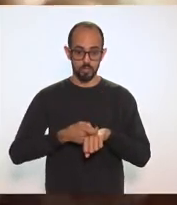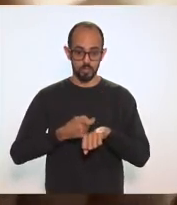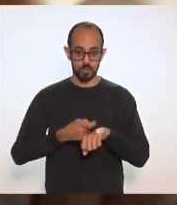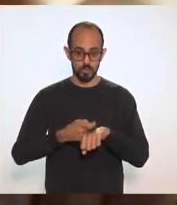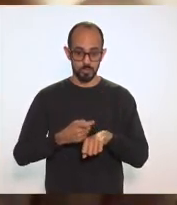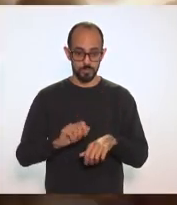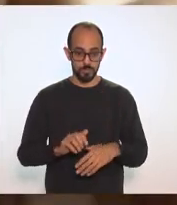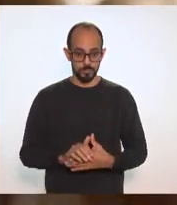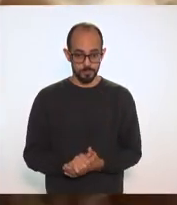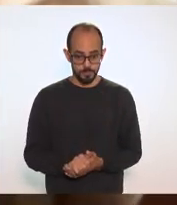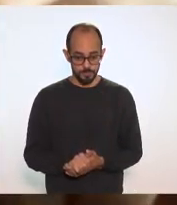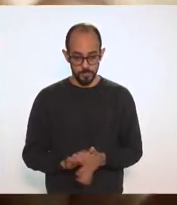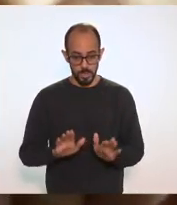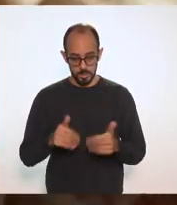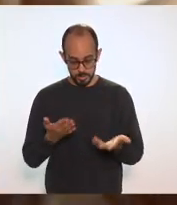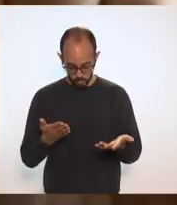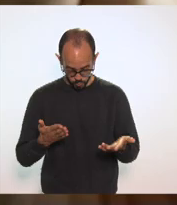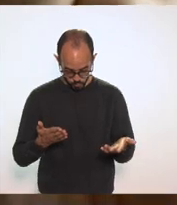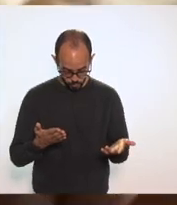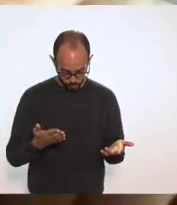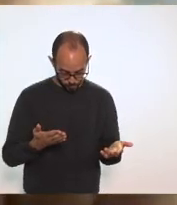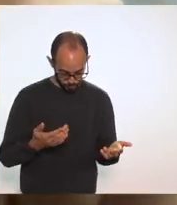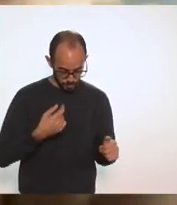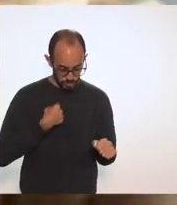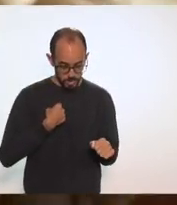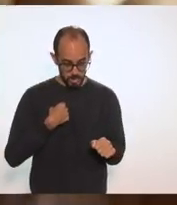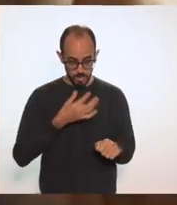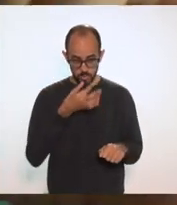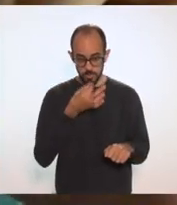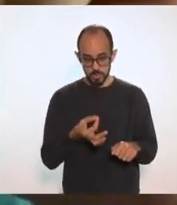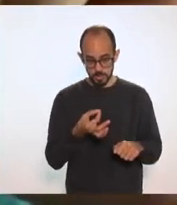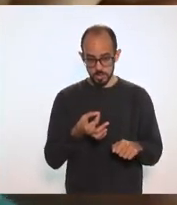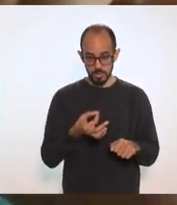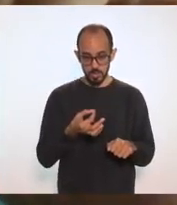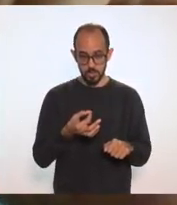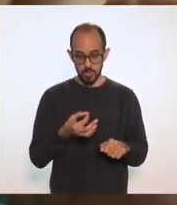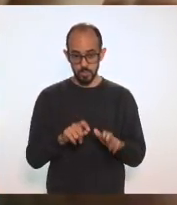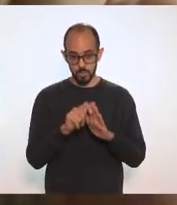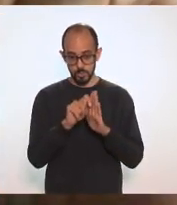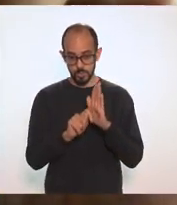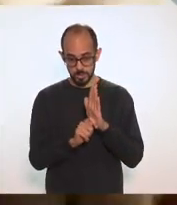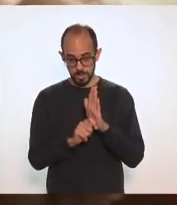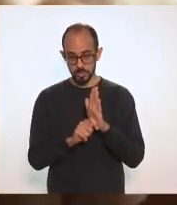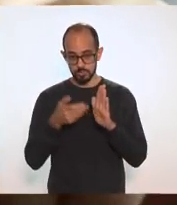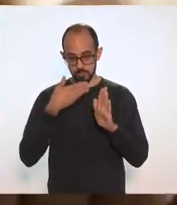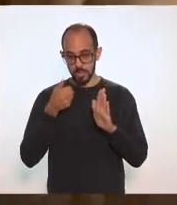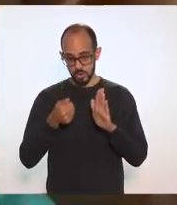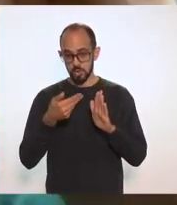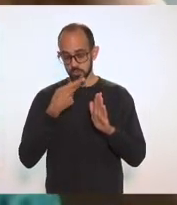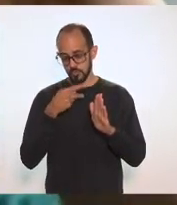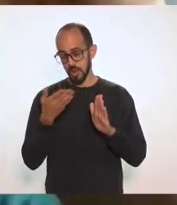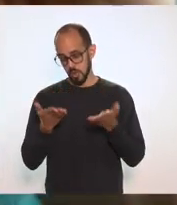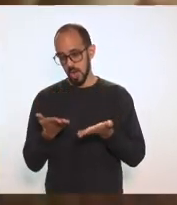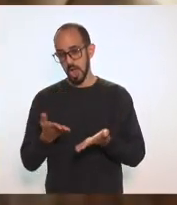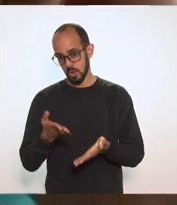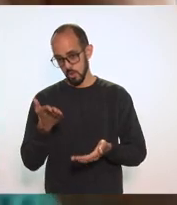Presidente, eu preferiria o texto que o senhor acabou de falar, porque acho